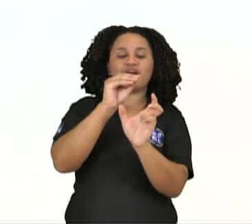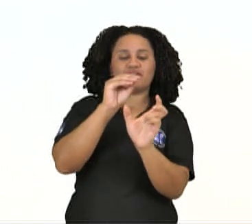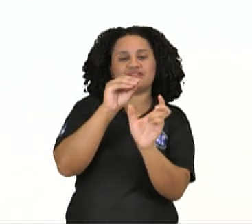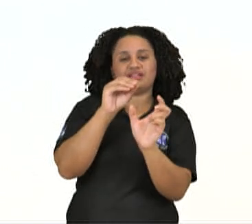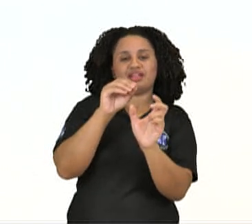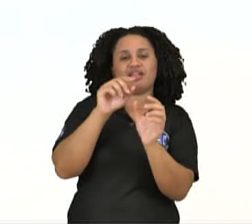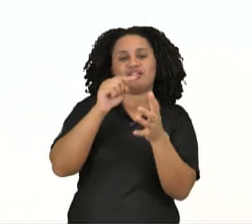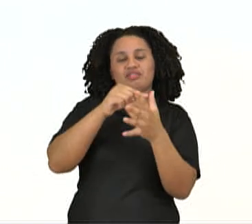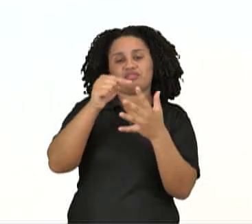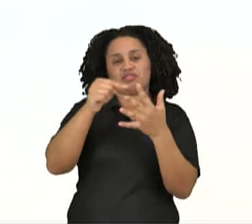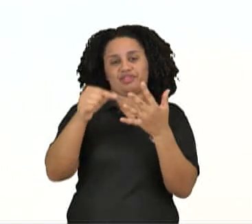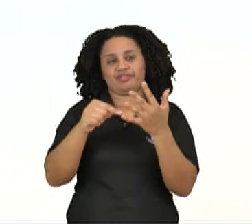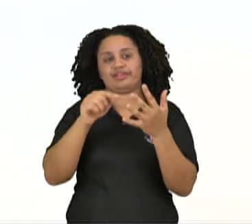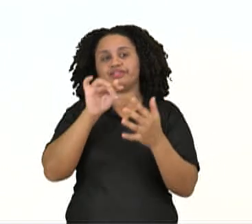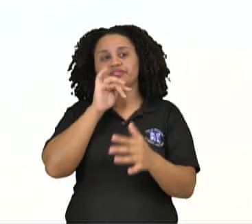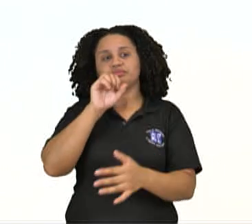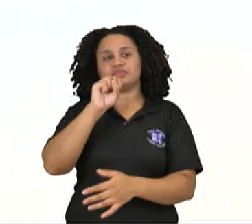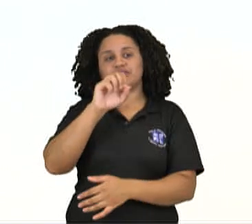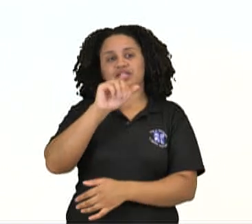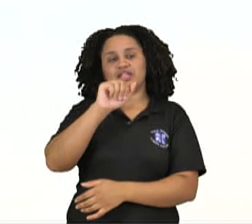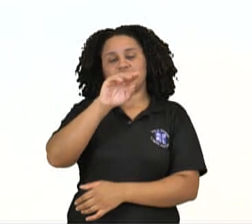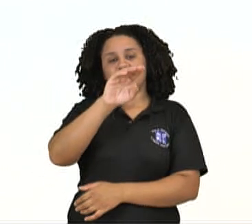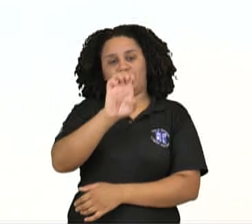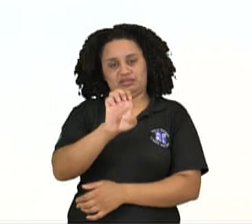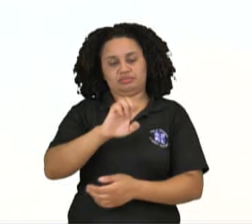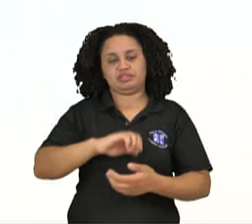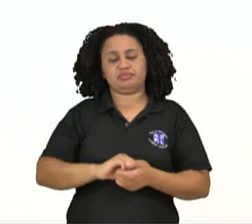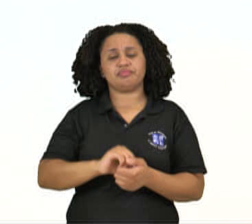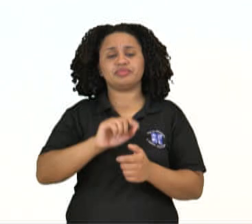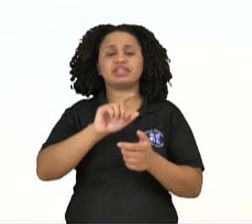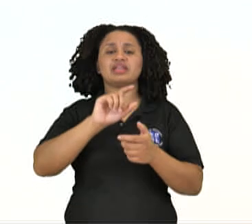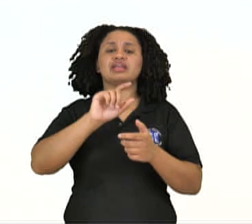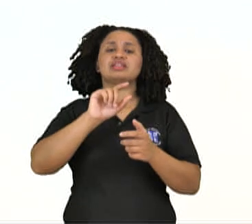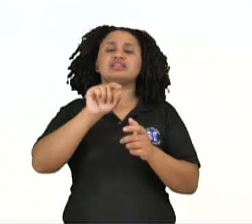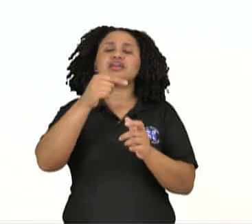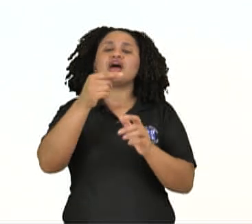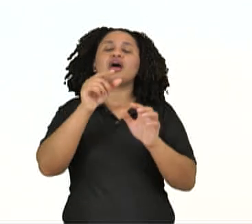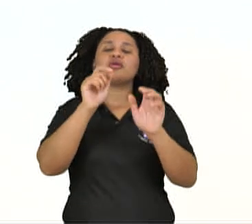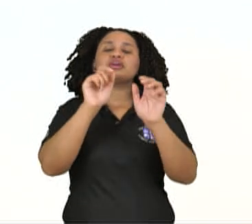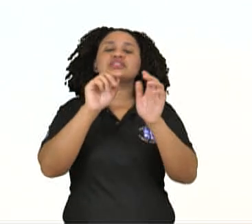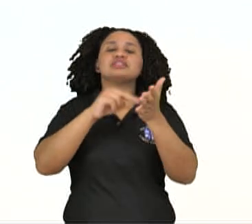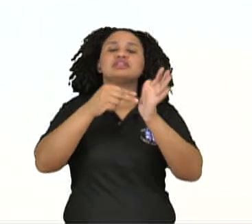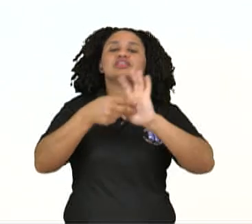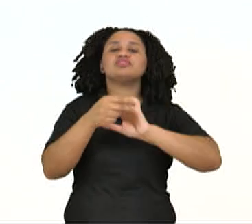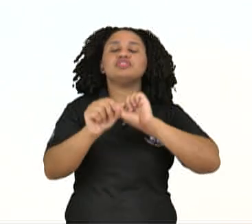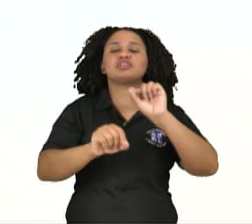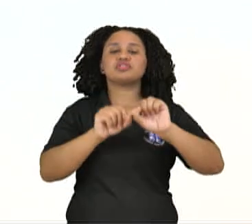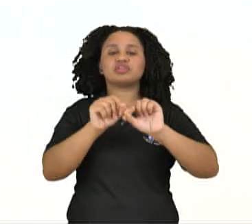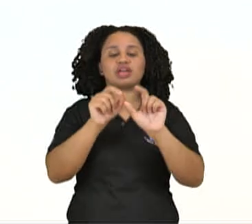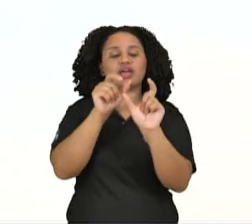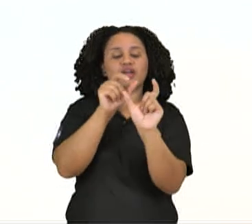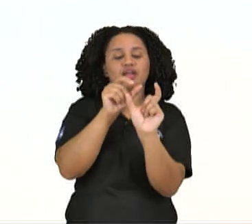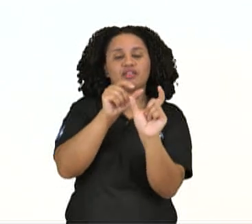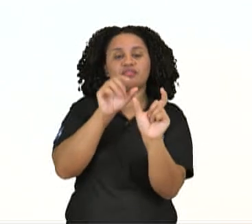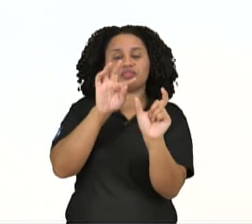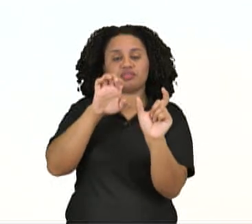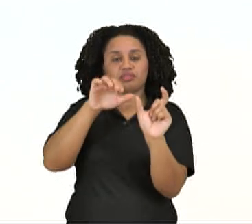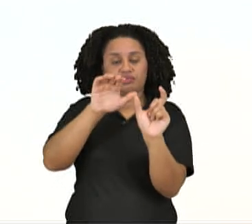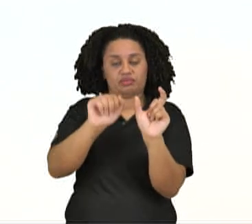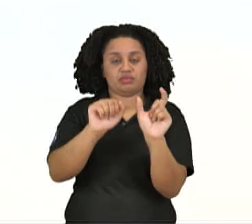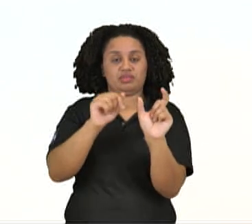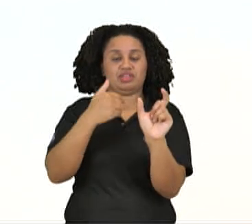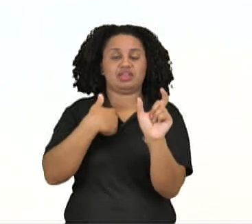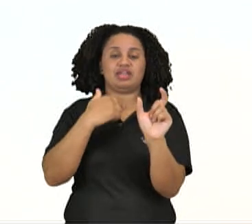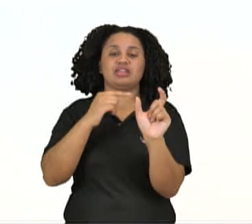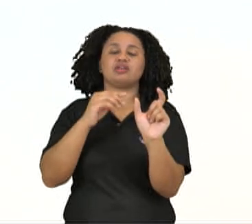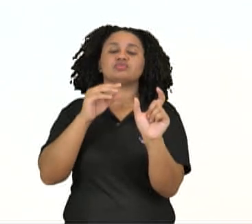Sábia, por exemplo. Esse sinal, acento agudo, indica que a tônica tem som aberto e recebe o nome